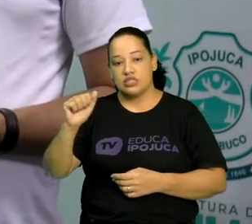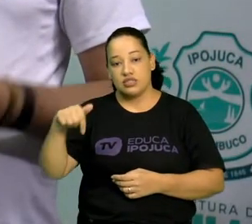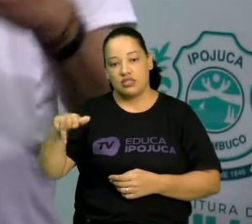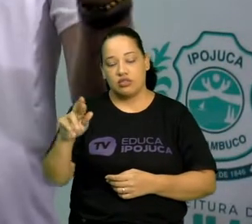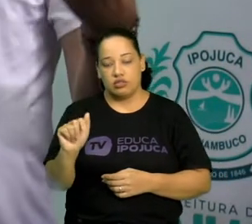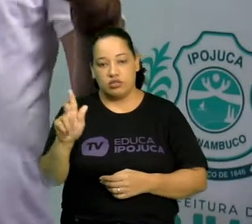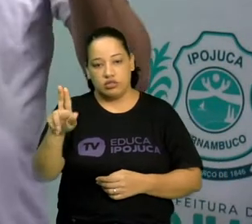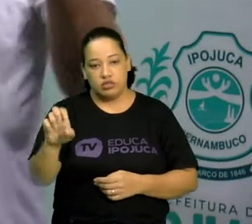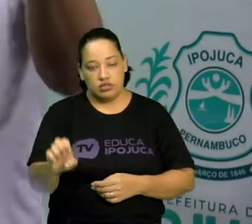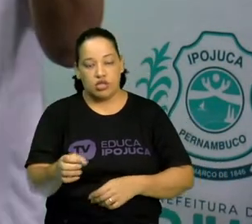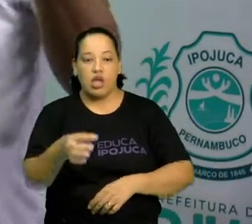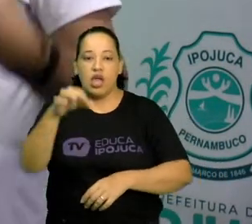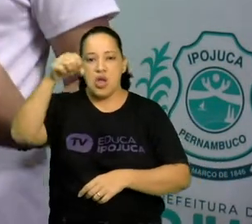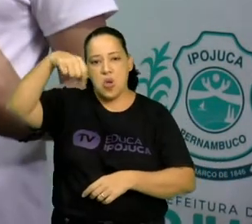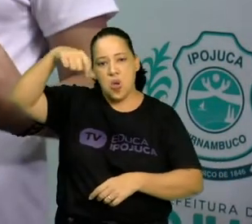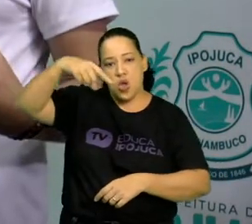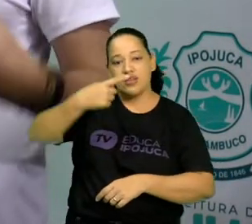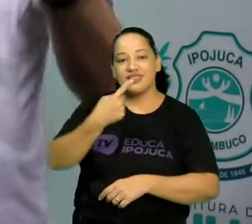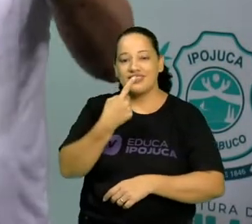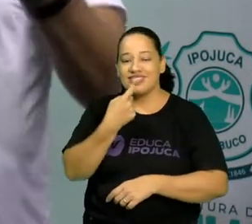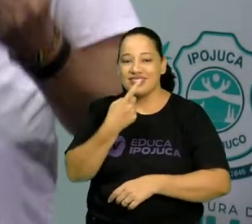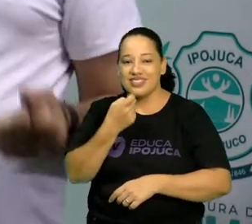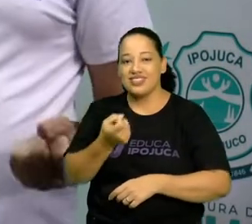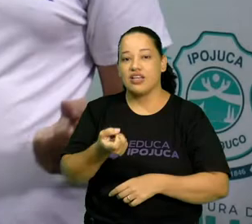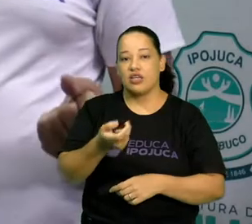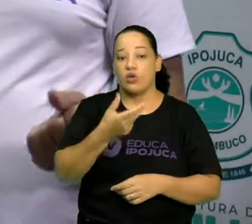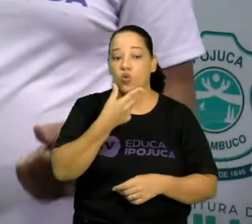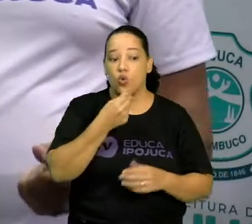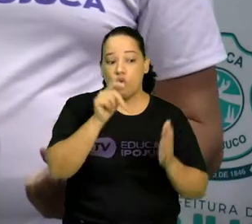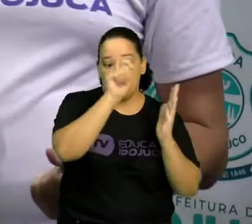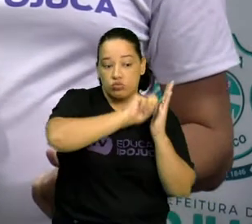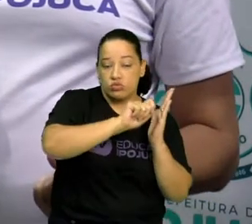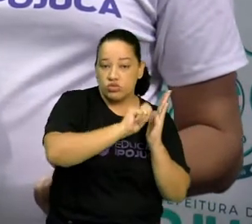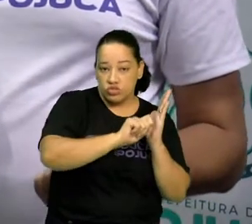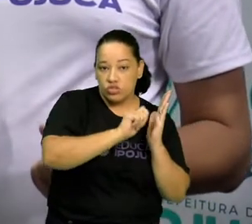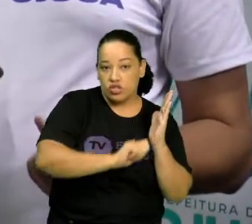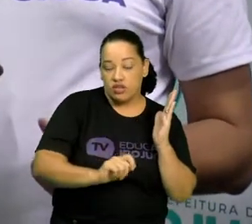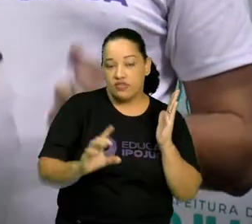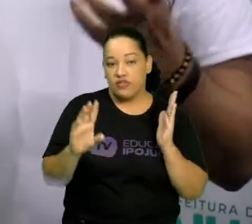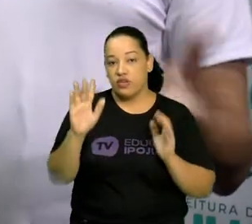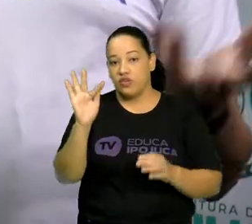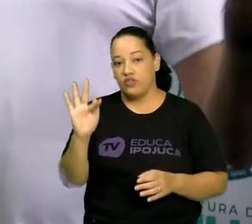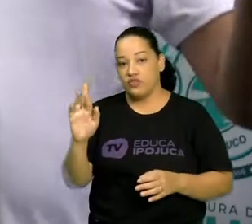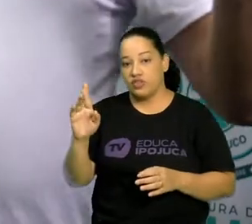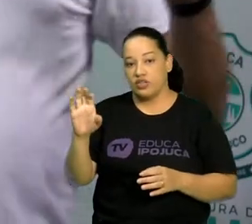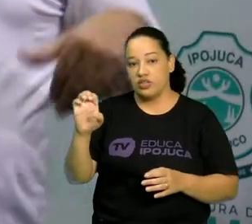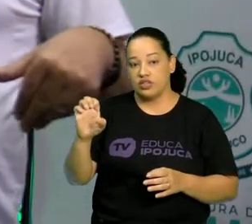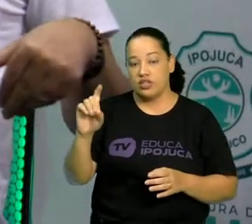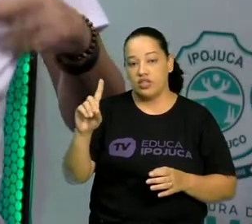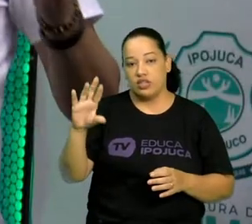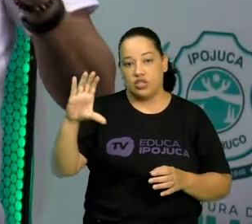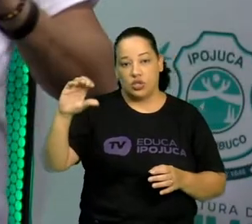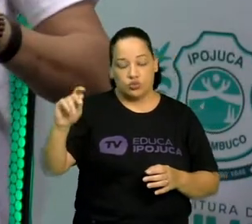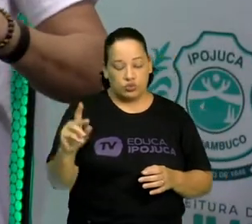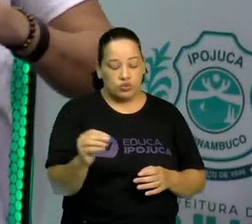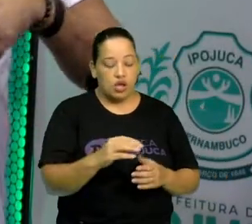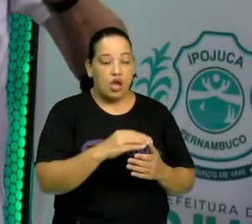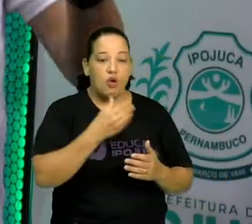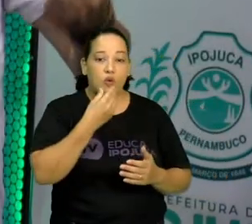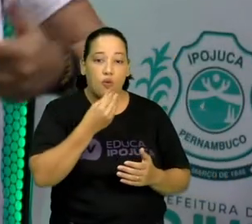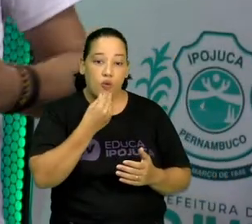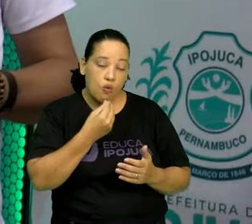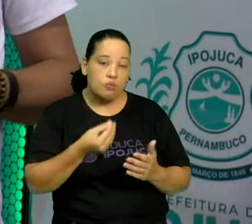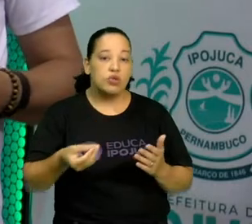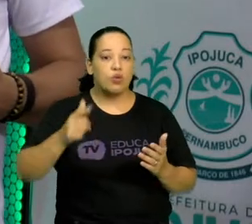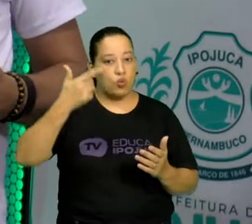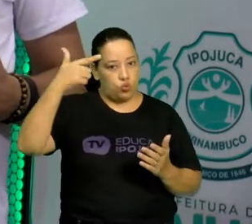E Bodas de Sangue é uma peça de teatro escrita pelo Federico García Lorca. O Carlos Saura pegou essa peça e